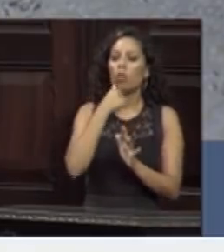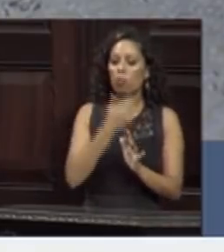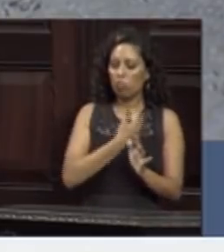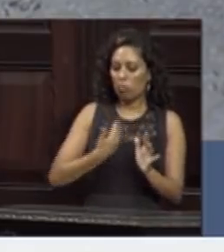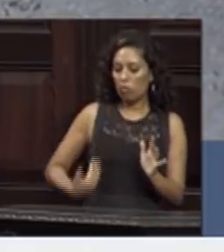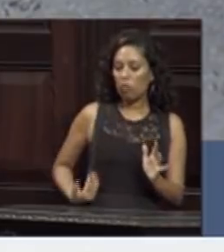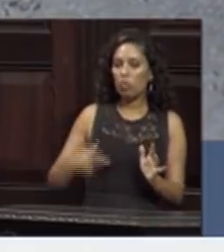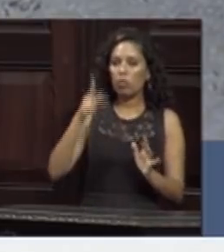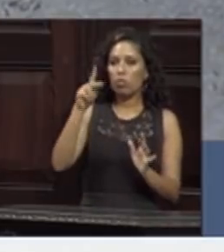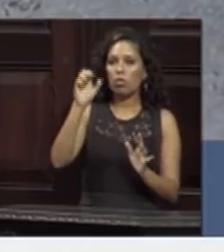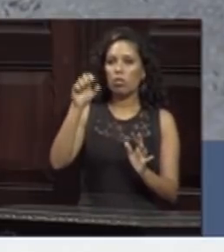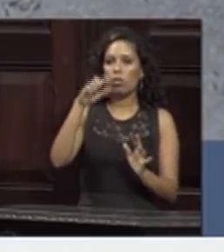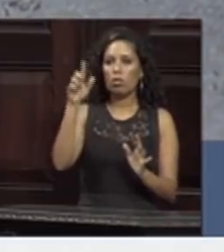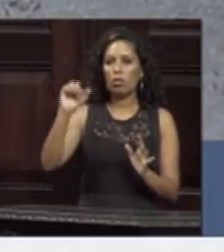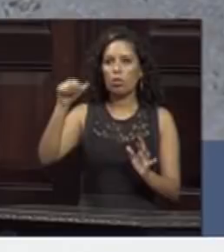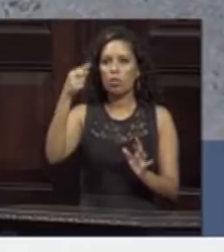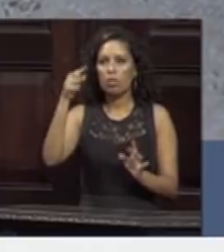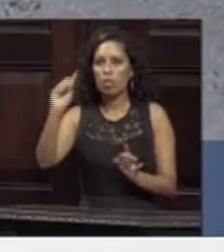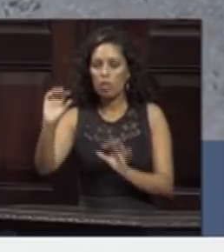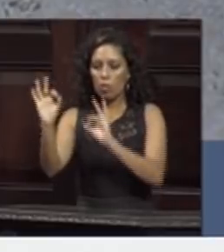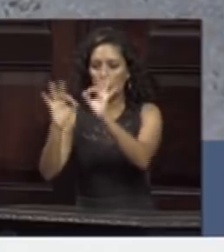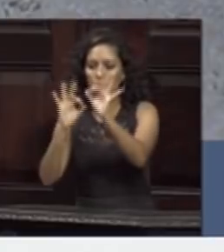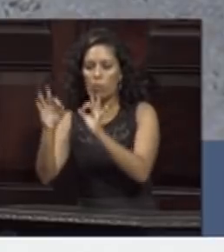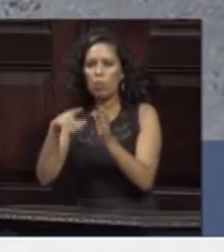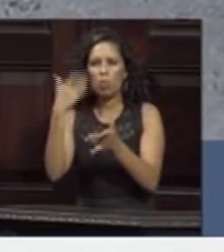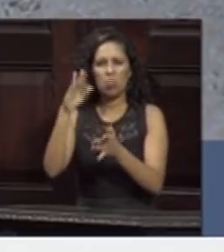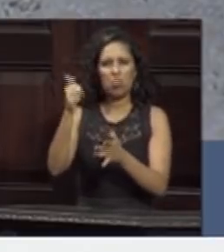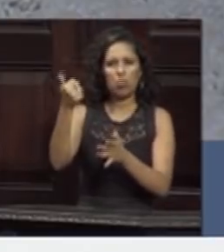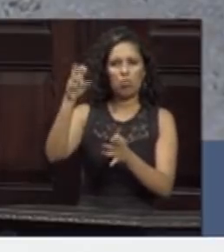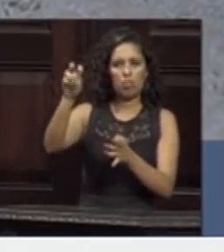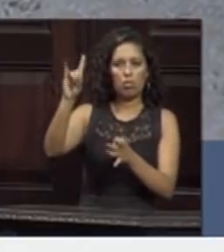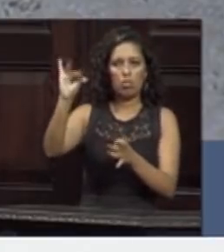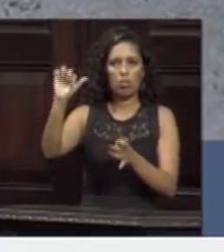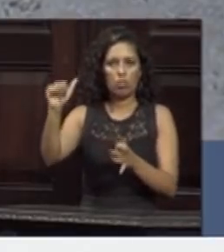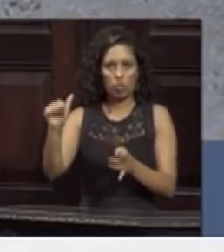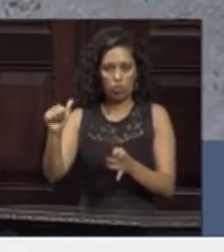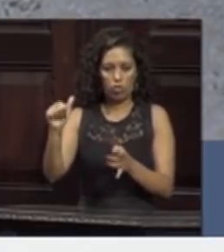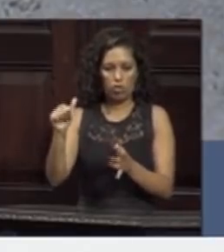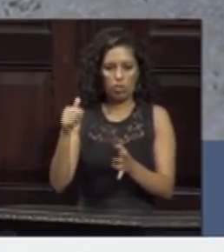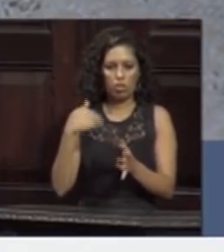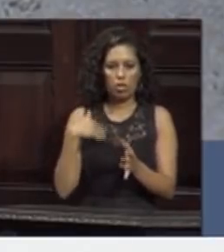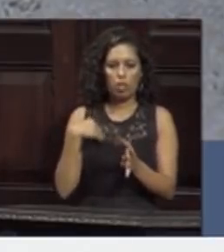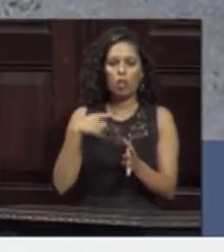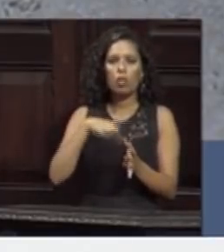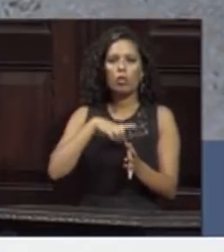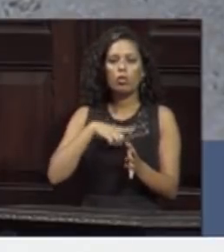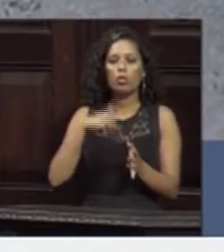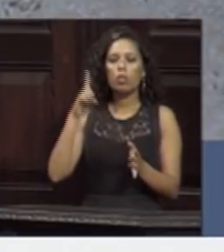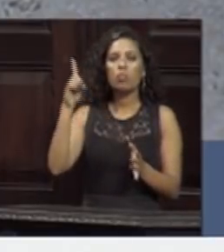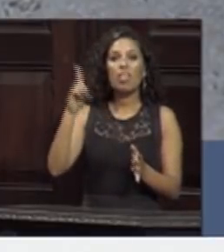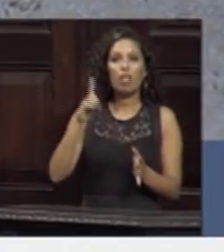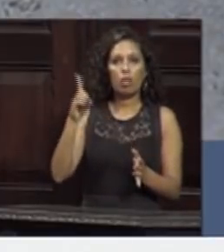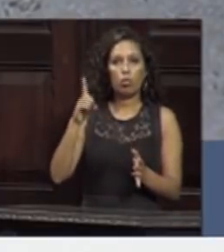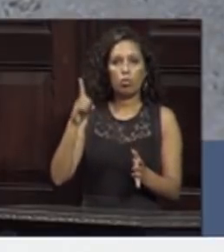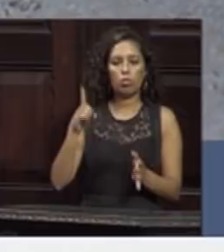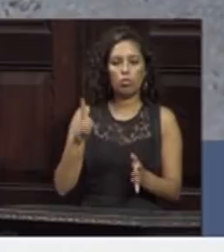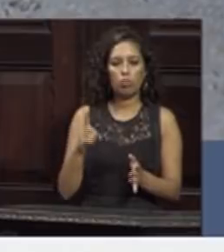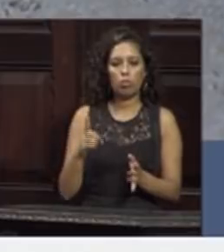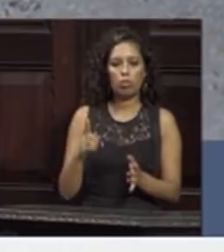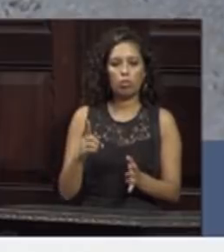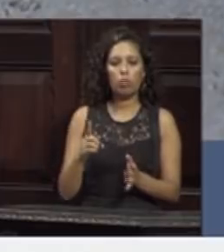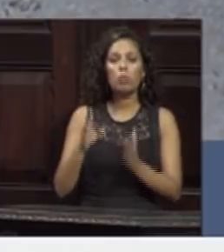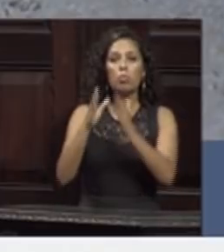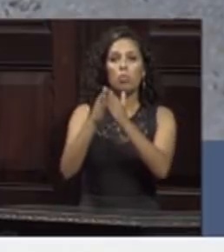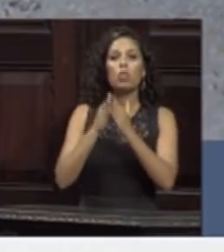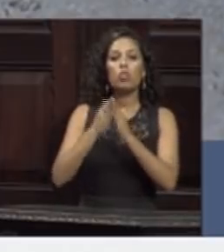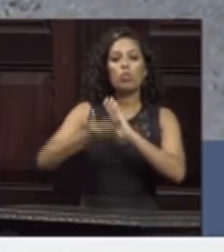está publicado há 15 dias. Eu tenho um decreto legislativo para